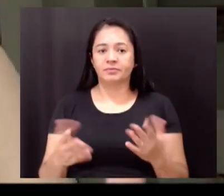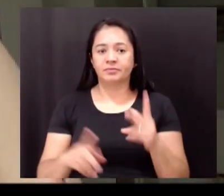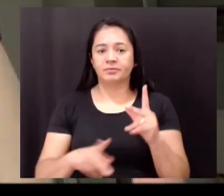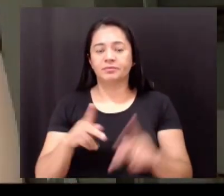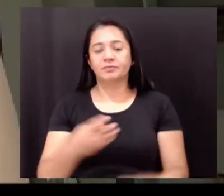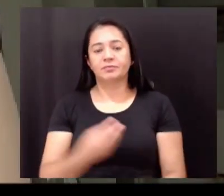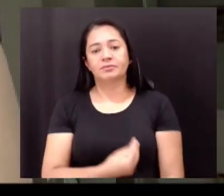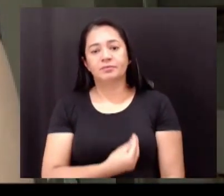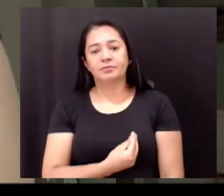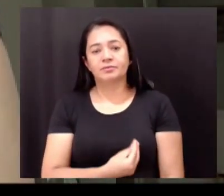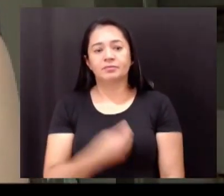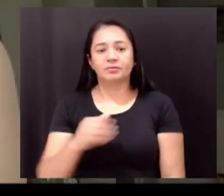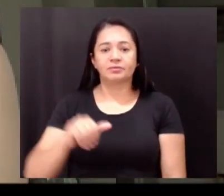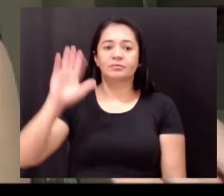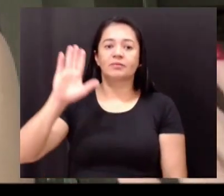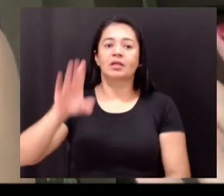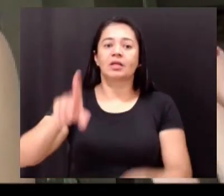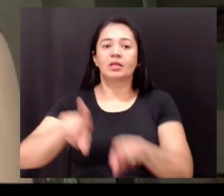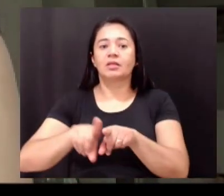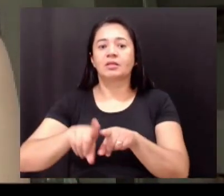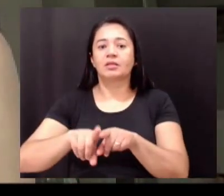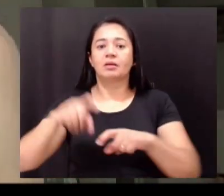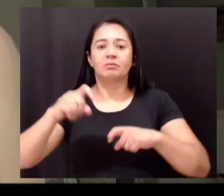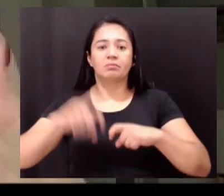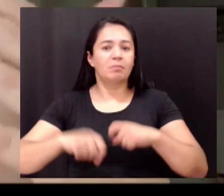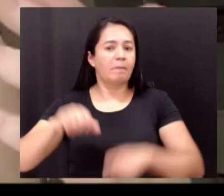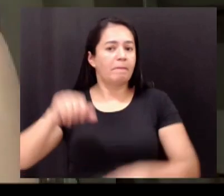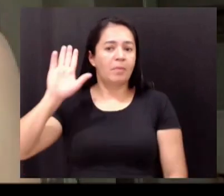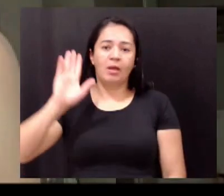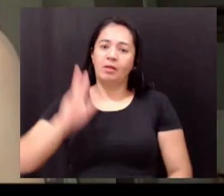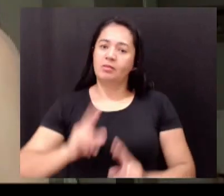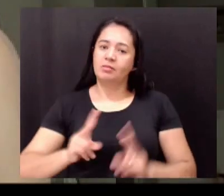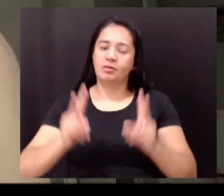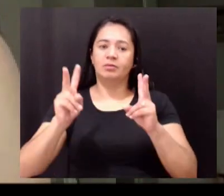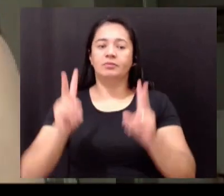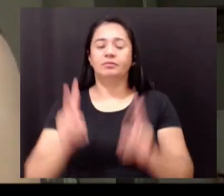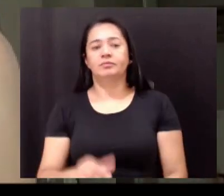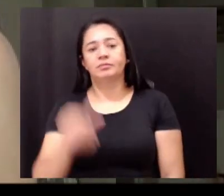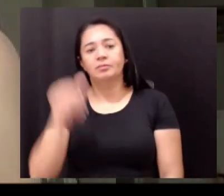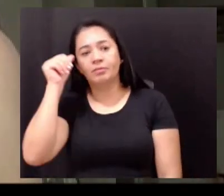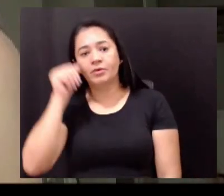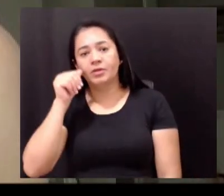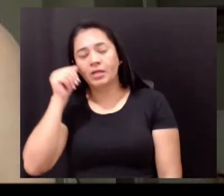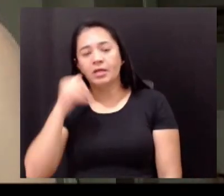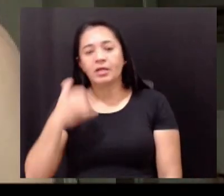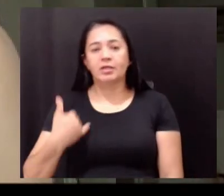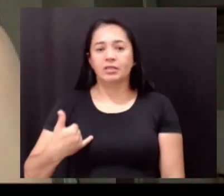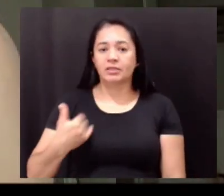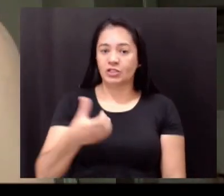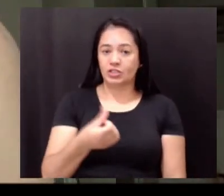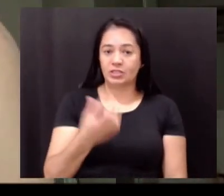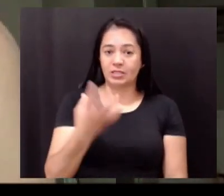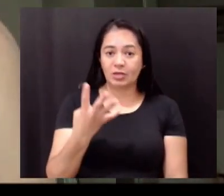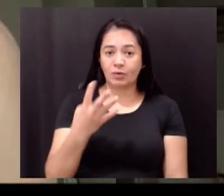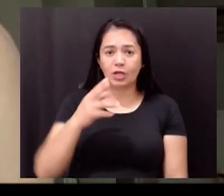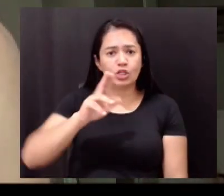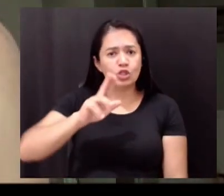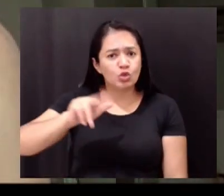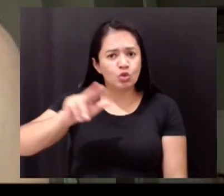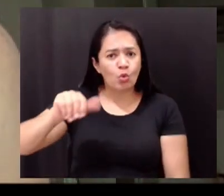relação sexual até mais tarde. Então, mulheres com mais de 64 anos que nunca fizeram o exame do Papa